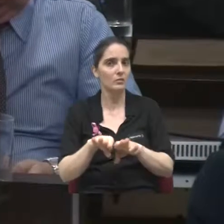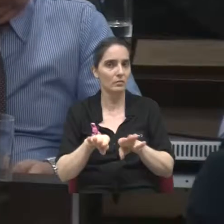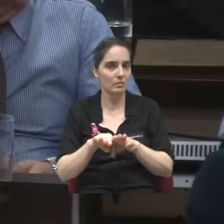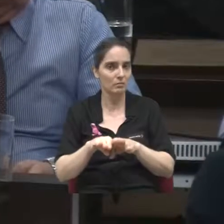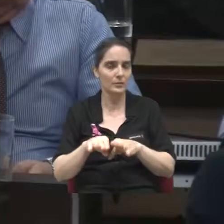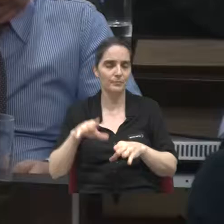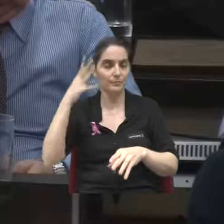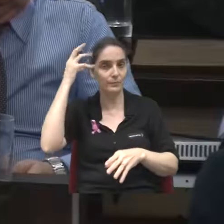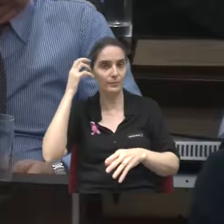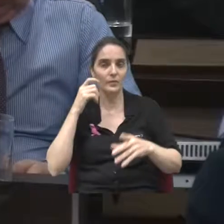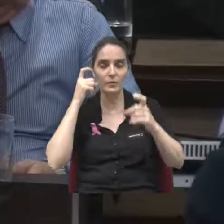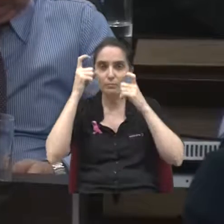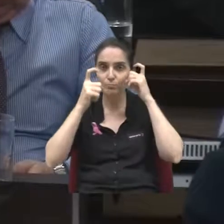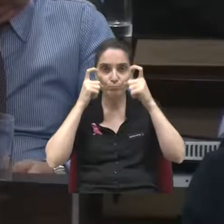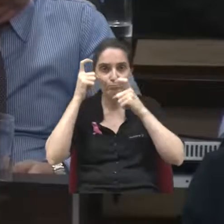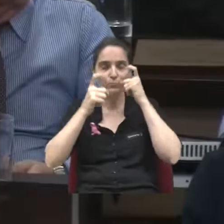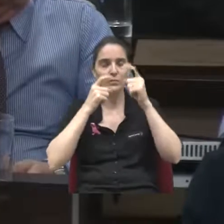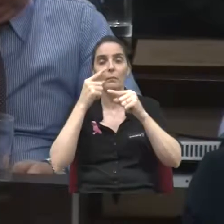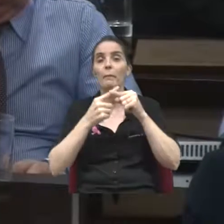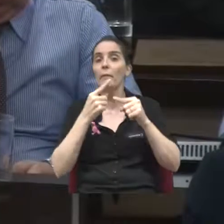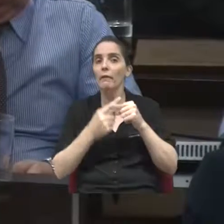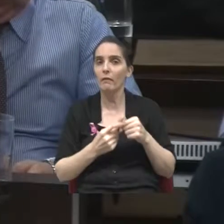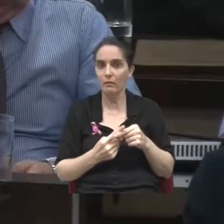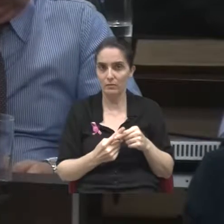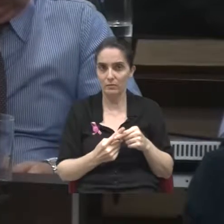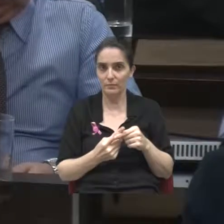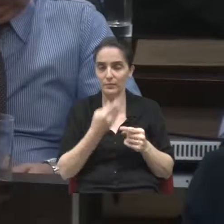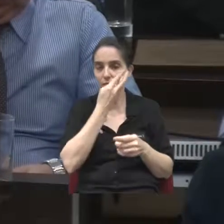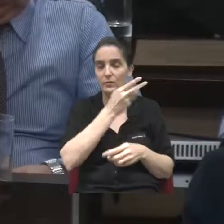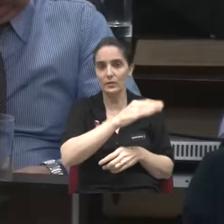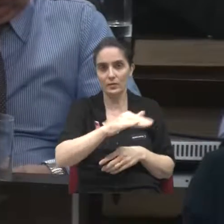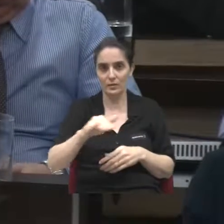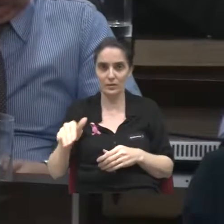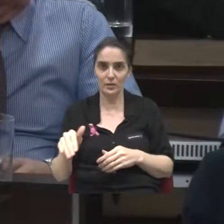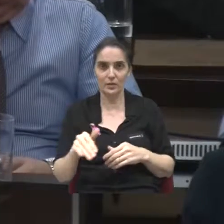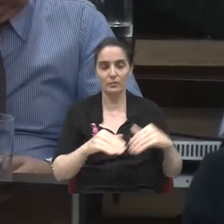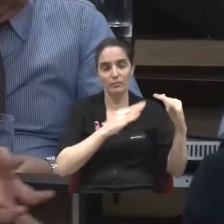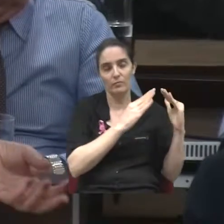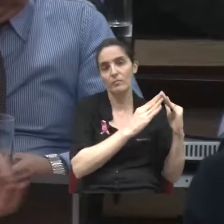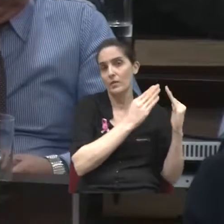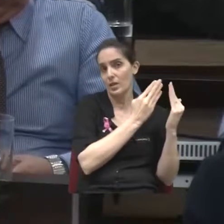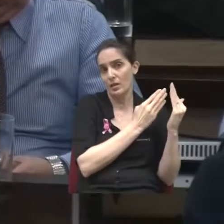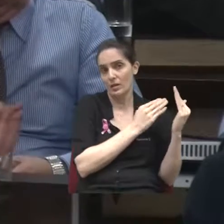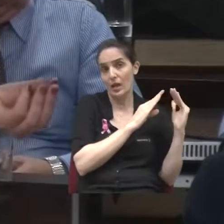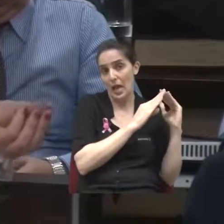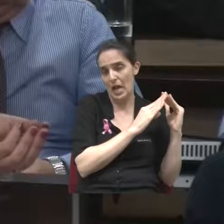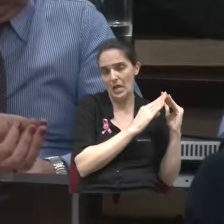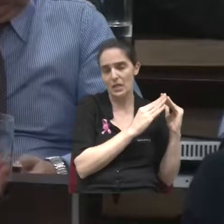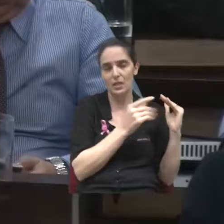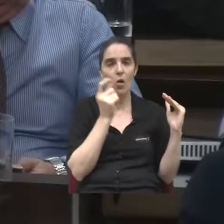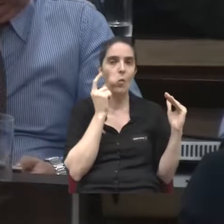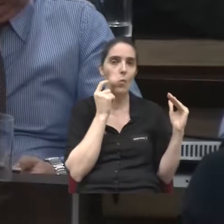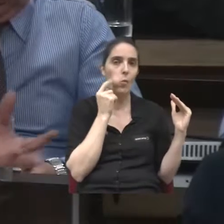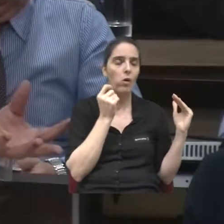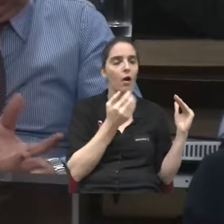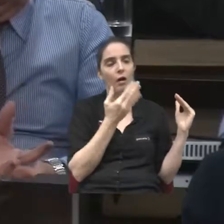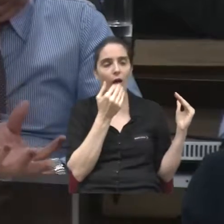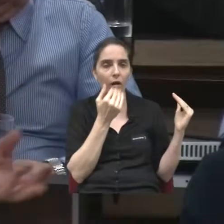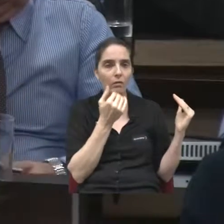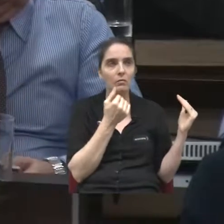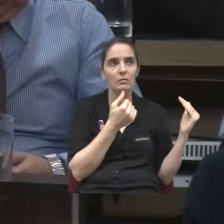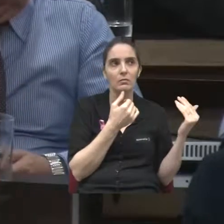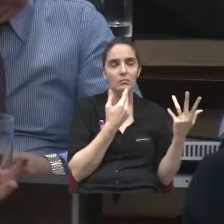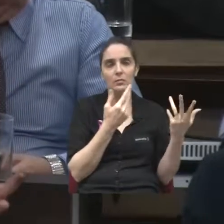era porque, às vezes, a criança sai da casa com uma bala na boca ou começa a comer